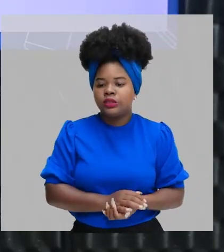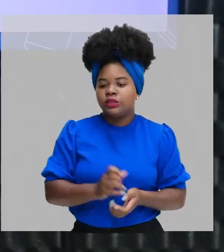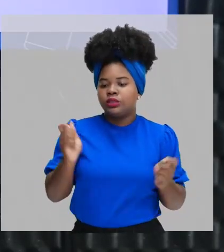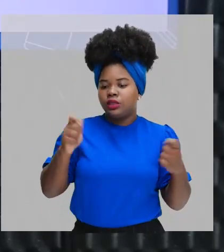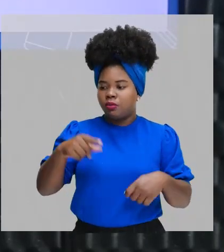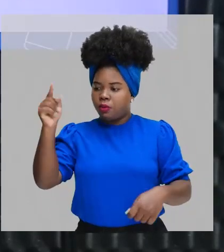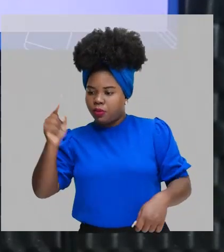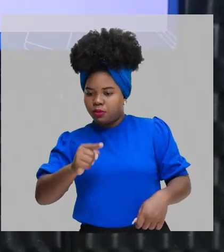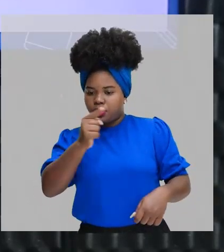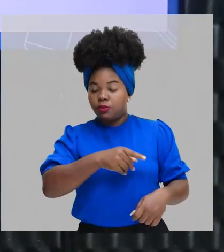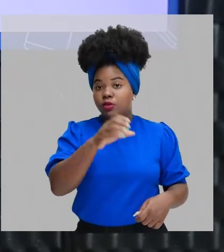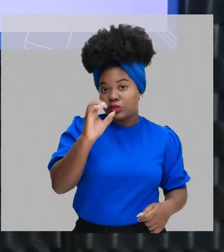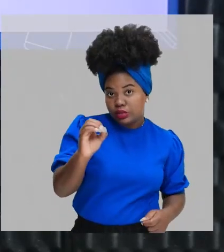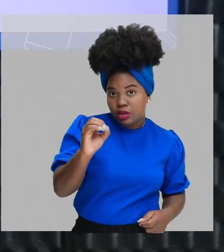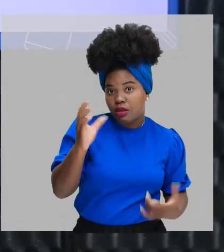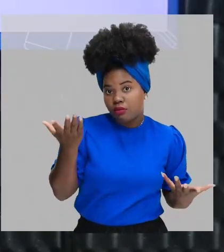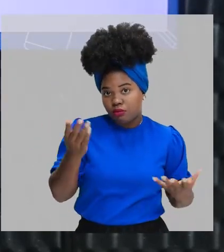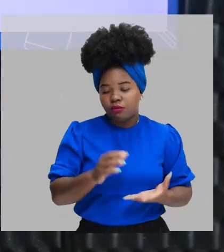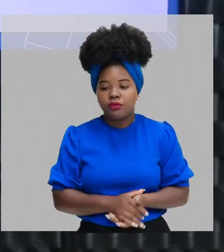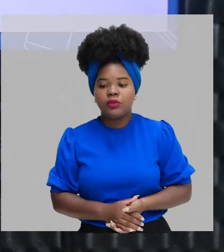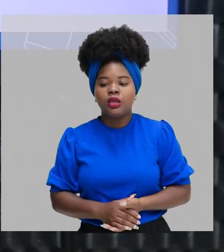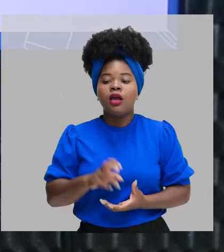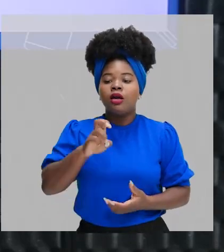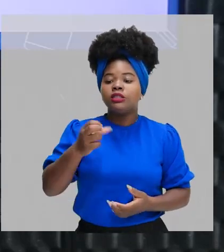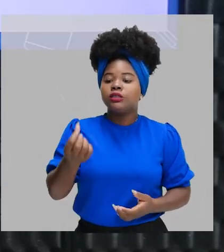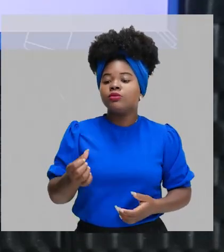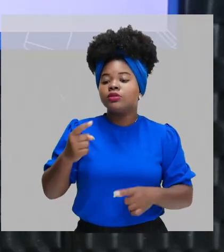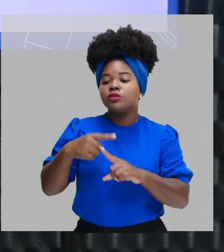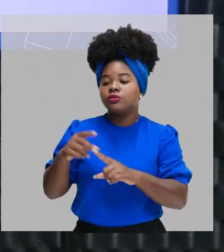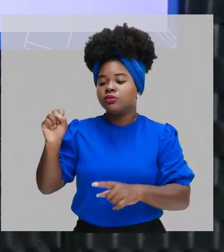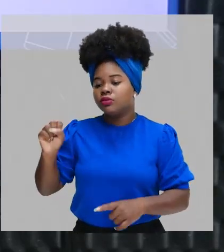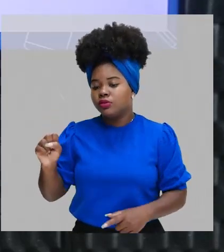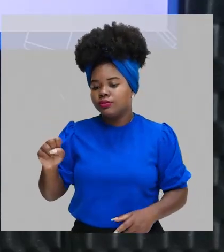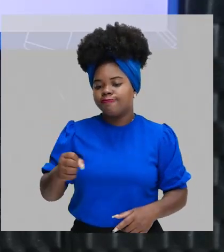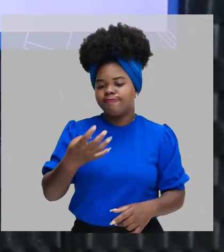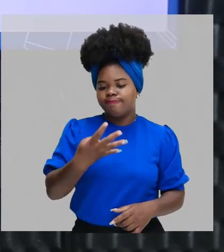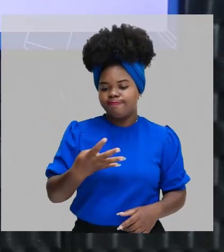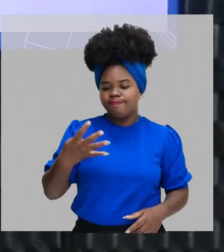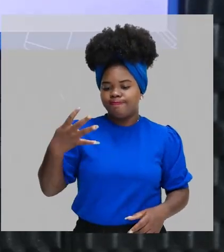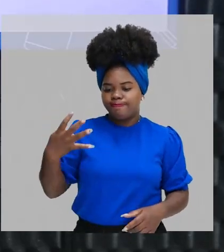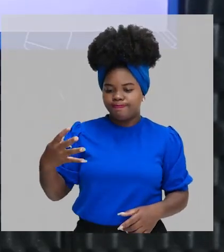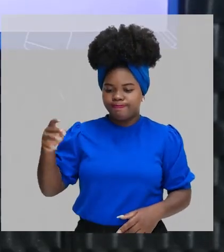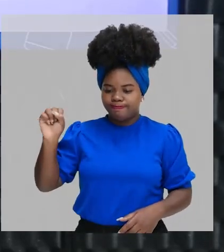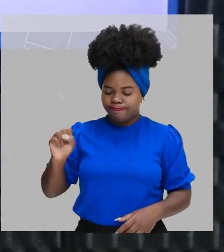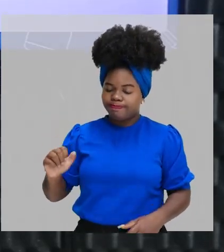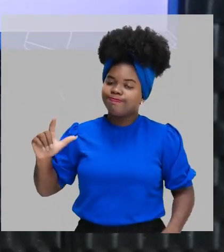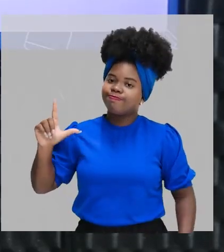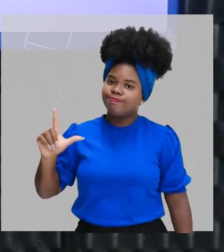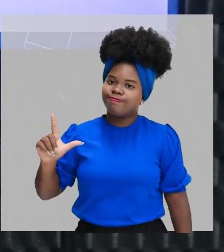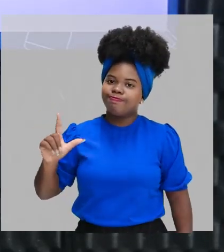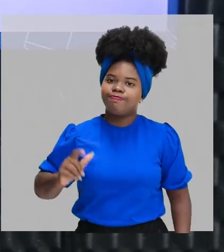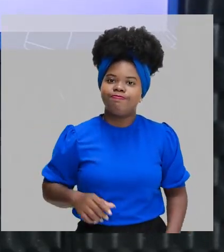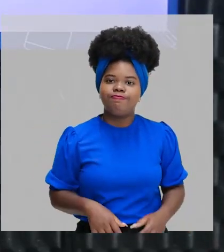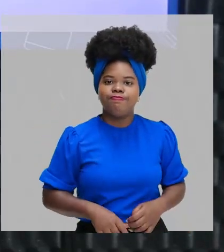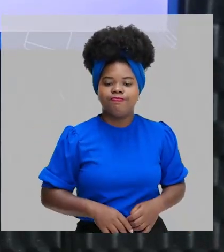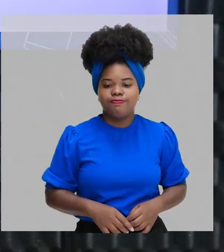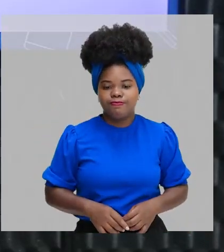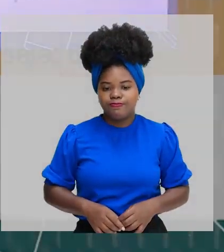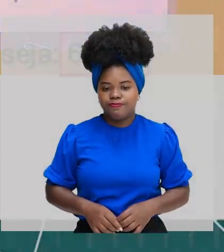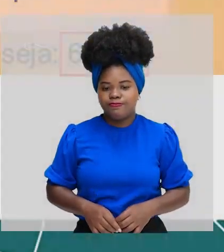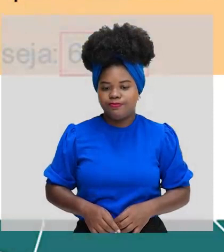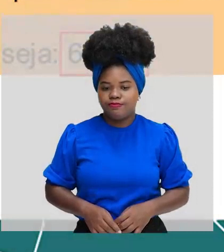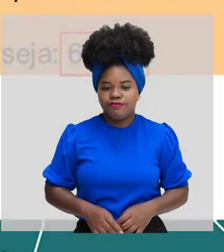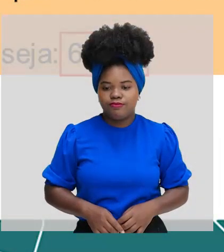baixo, tudo bem? Vai ficar 56 vezes 8, 448 litros do gás nitrogênio.